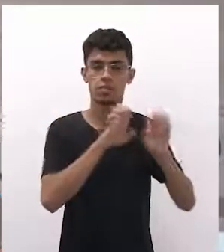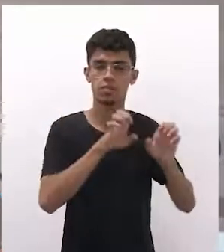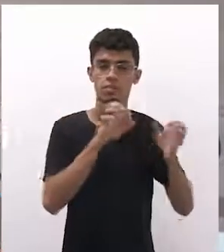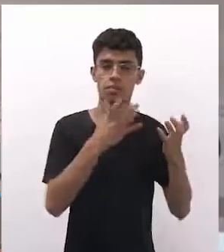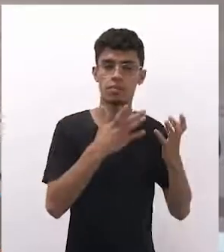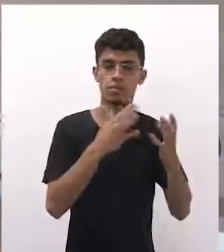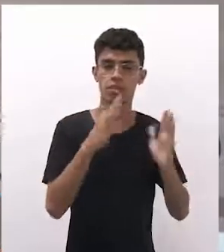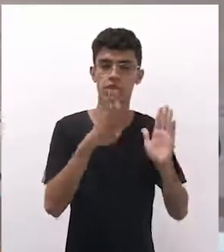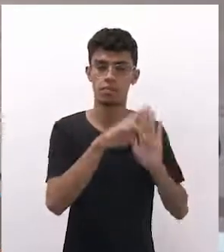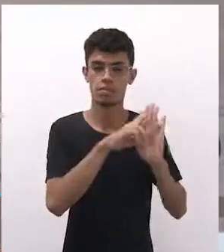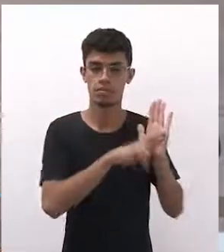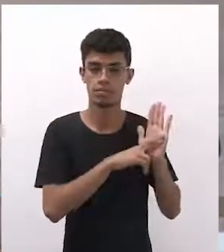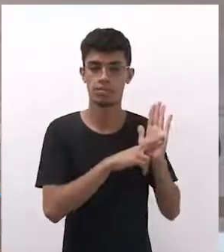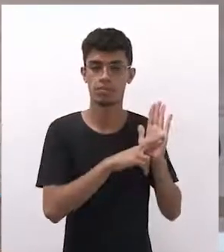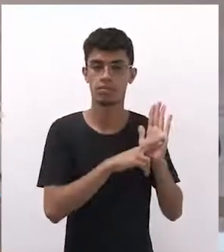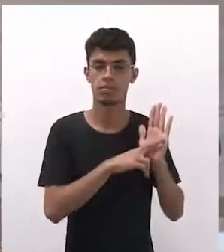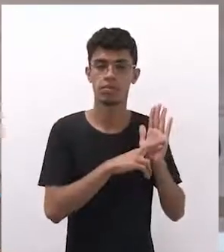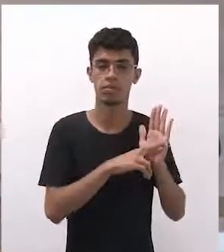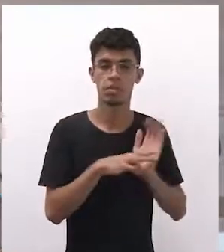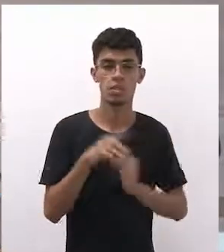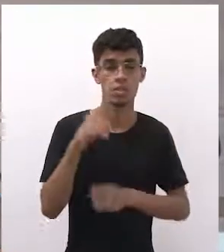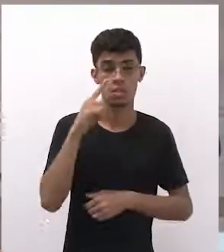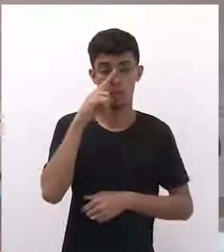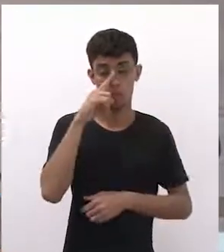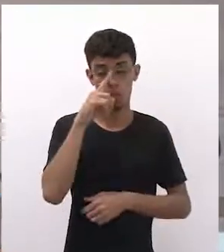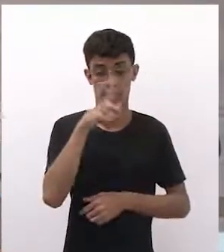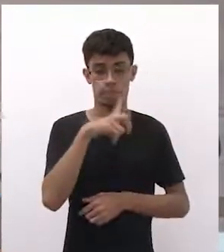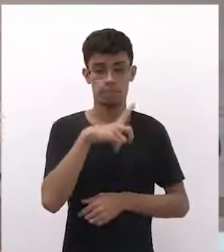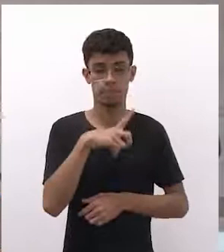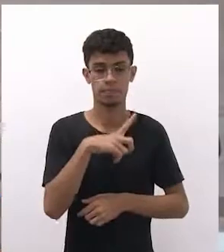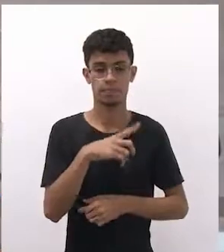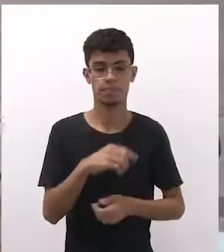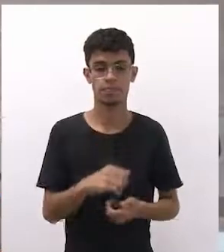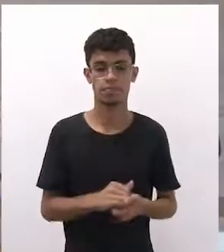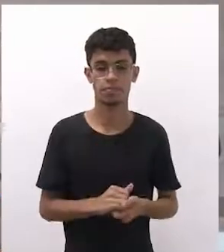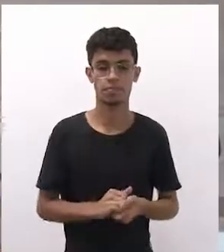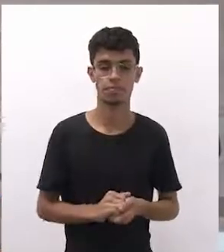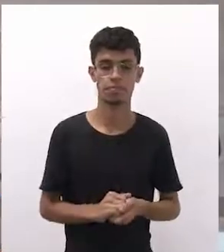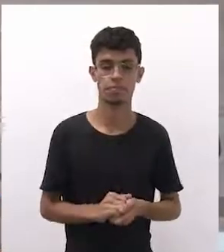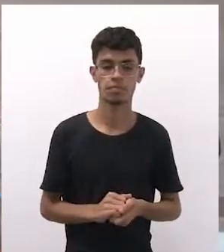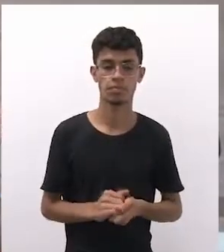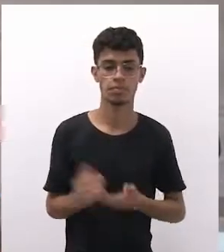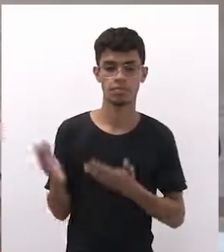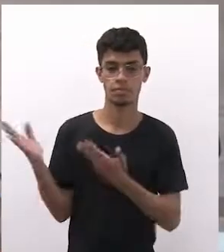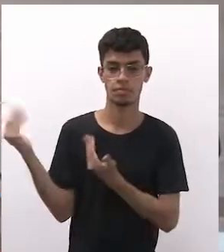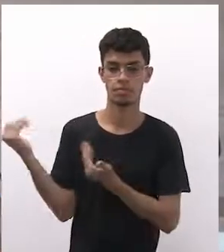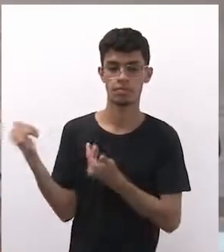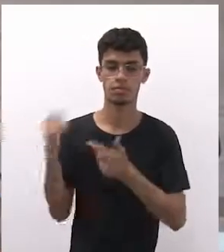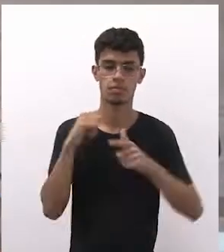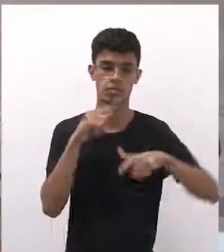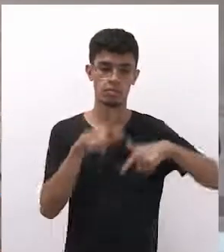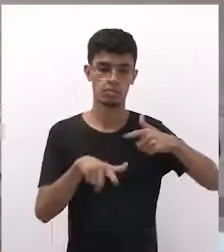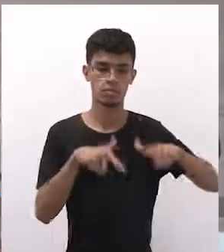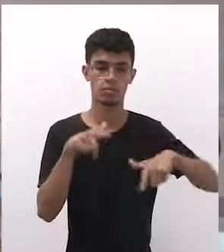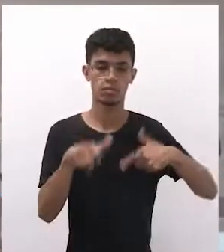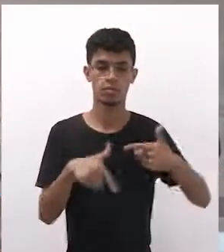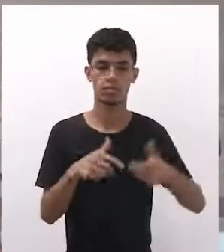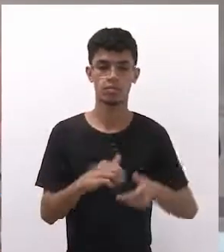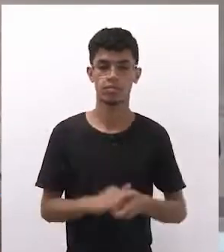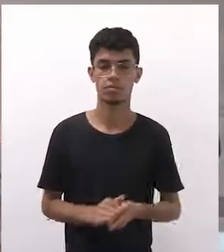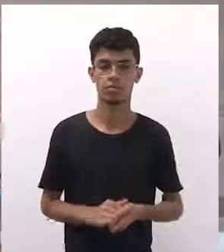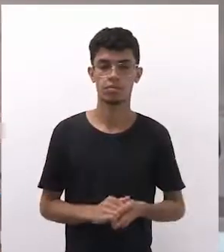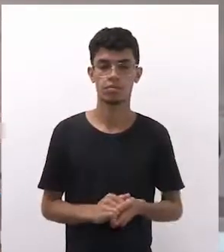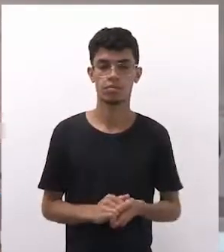epidemiológicos. Qual é a regra, né? A que riscos essa adolescente, porque é um trabalho, como a gente vai ver, de meninas, né?